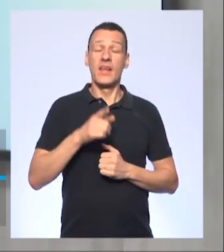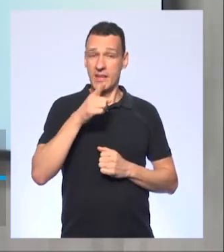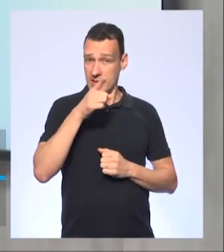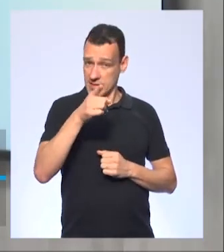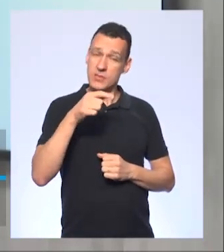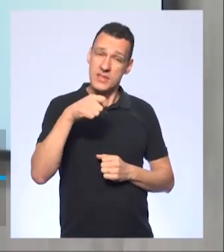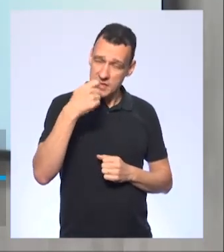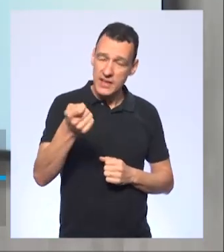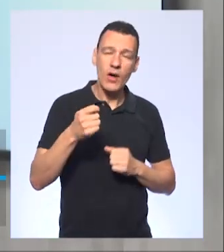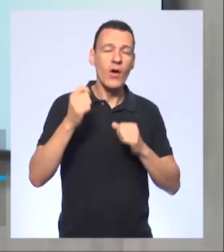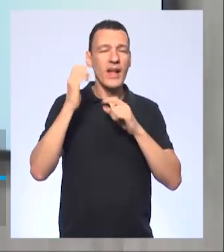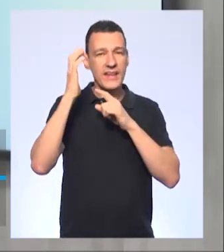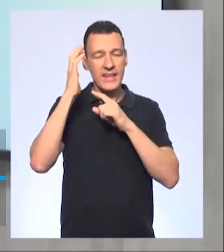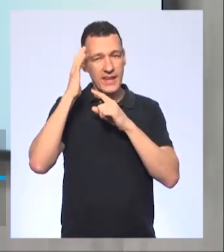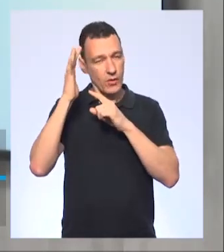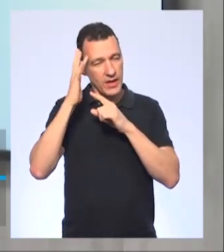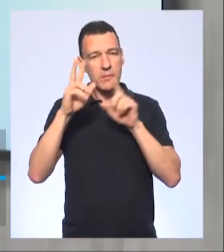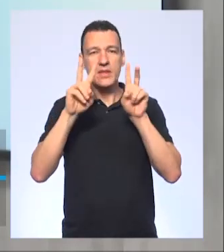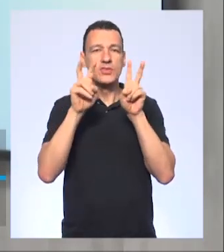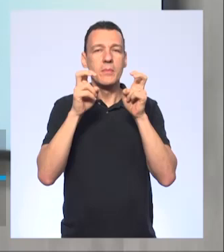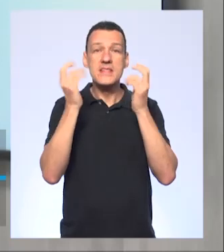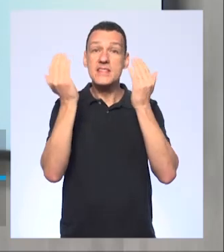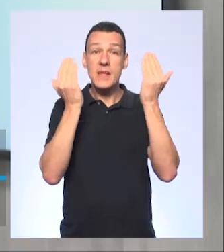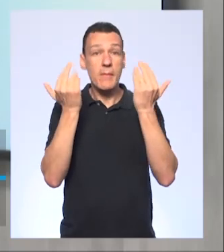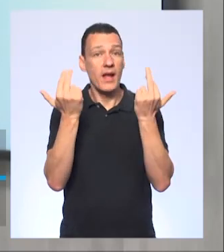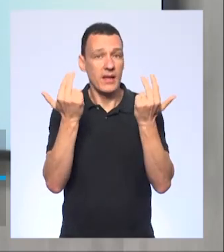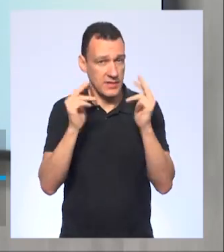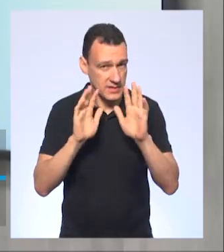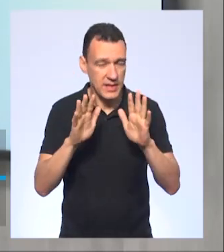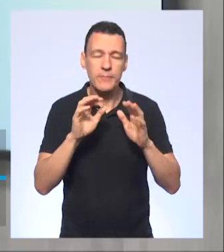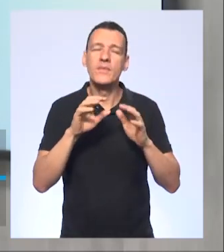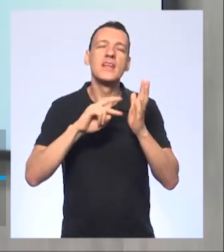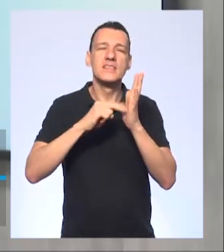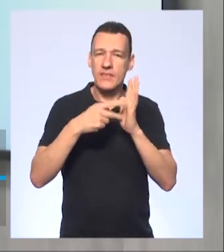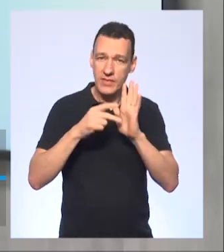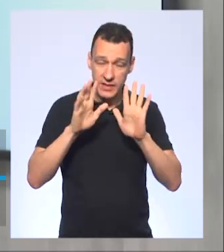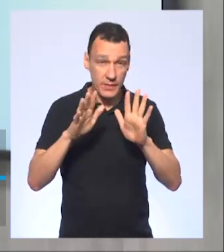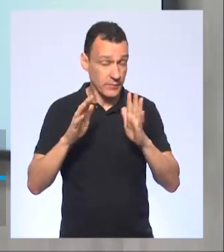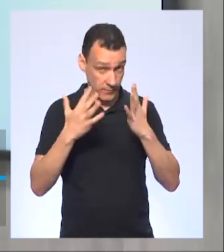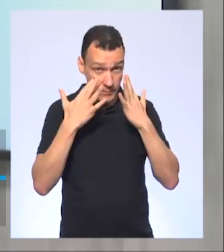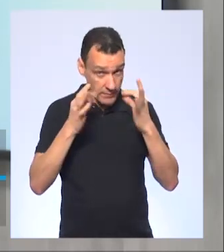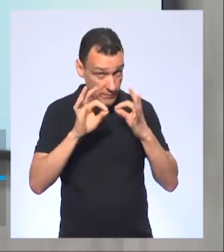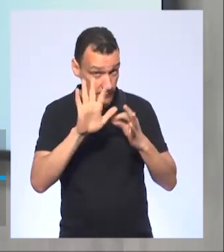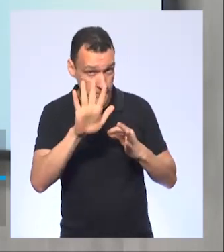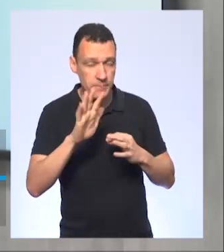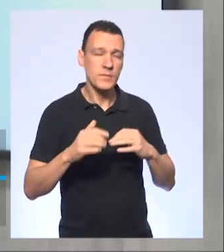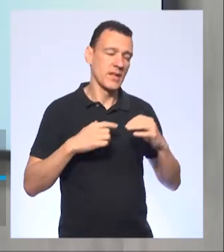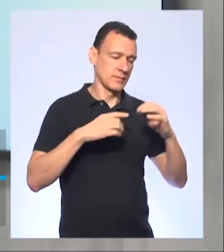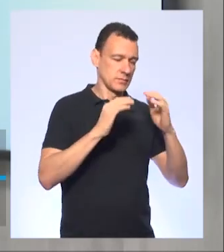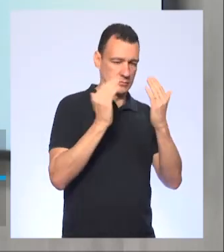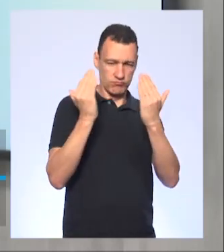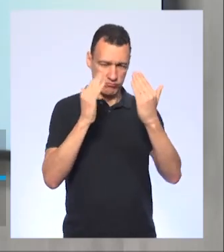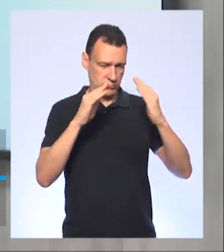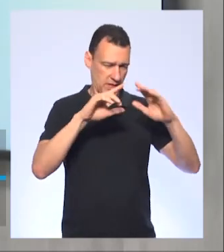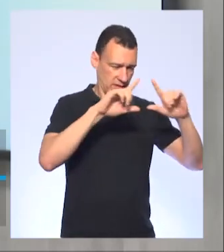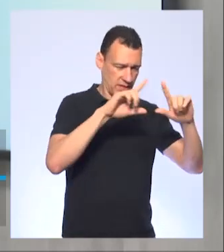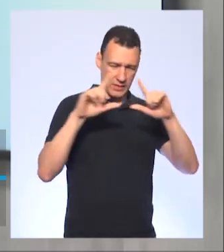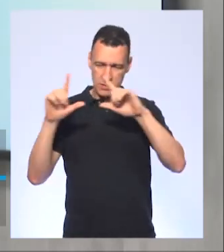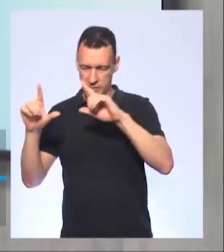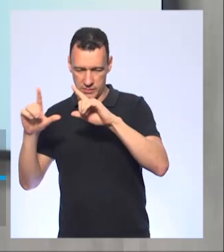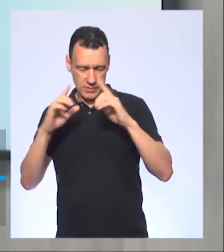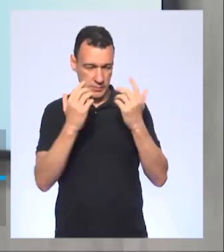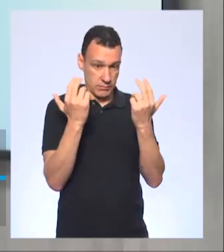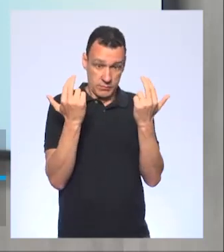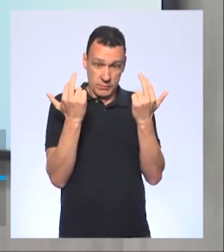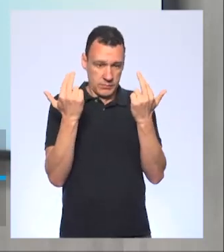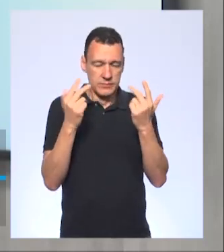Semelhança, que diz assim, quando você compara dois triângulos, escuta teu professor, compara dois triângulos e percebe que tem dois